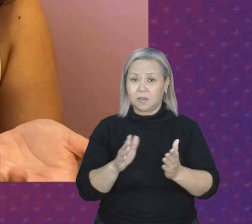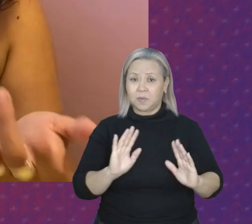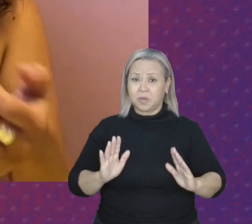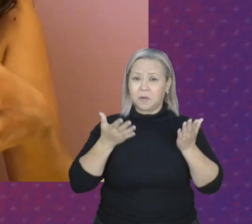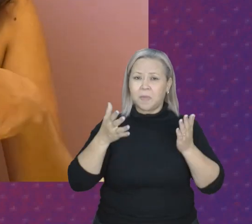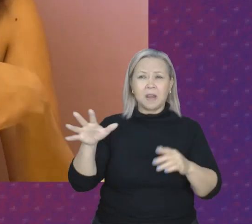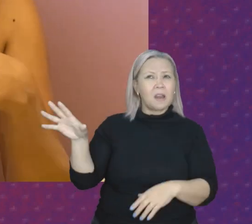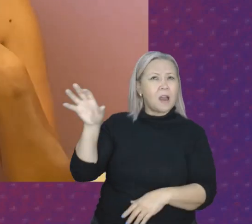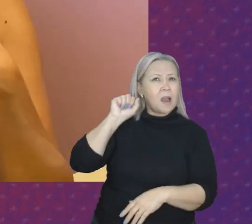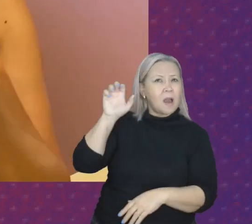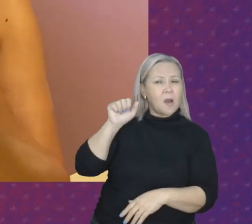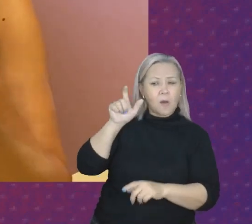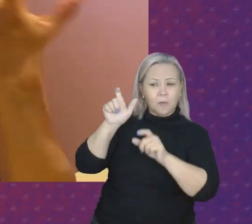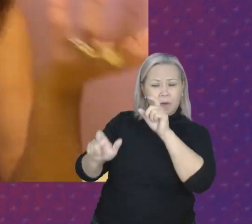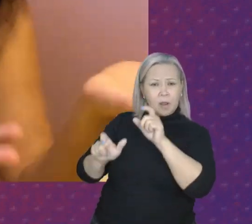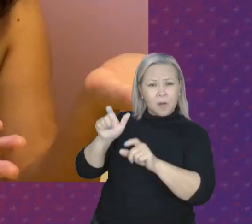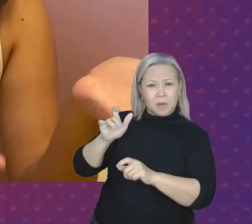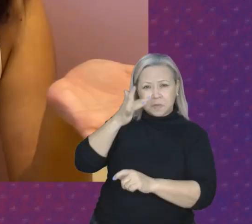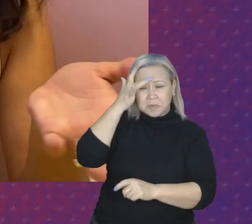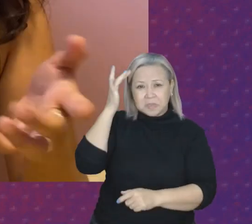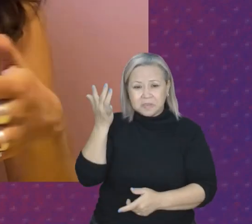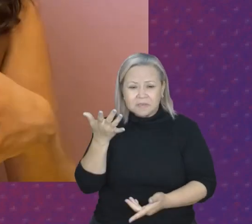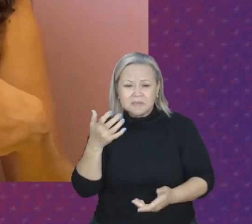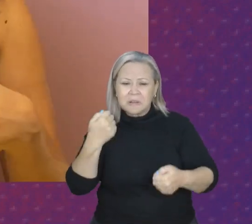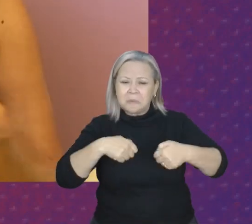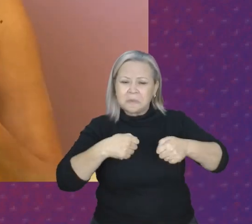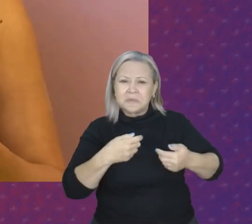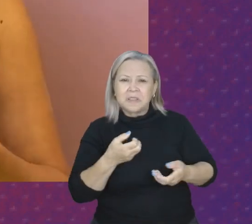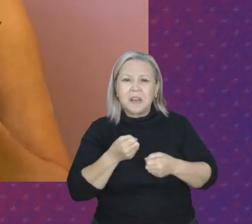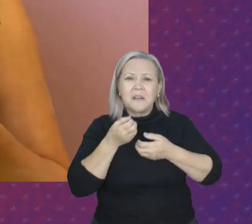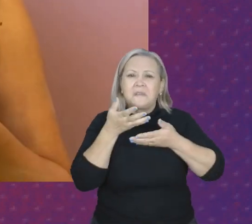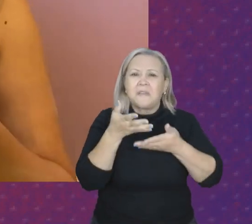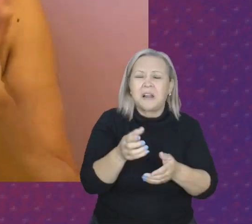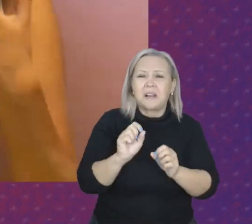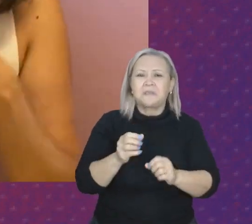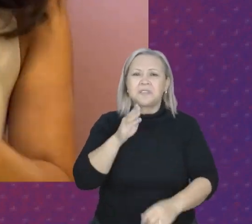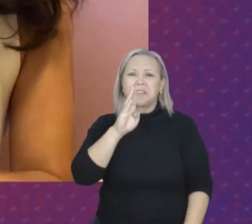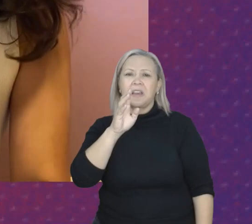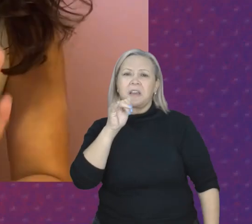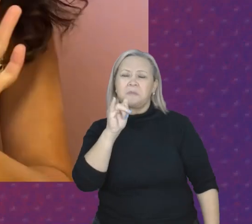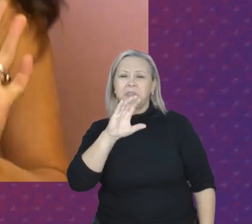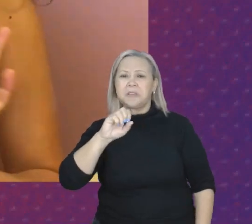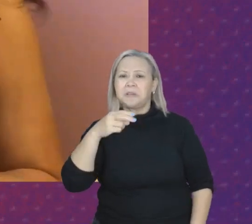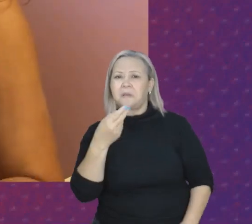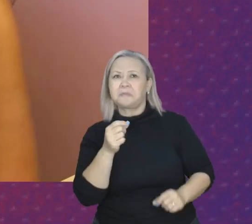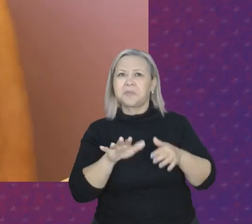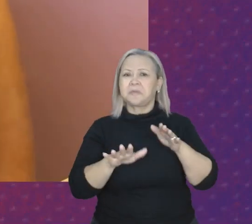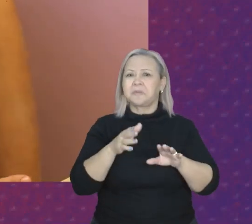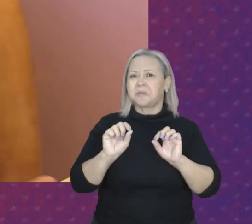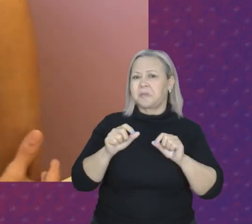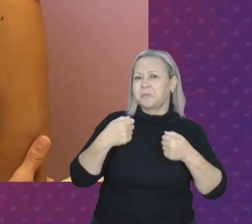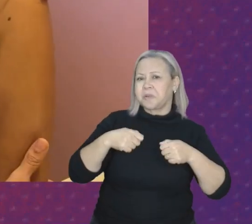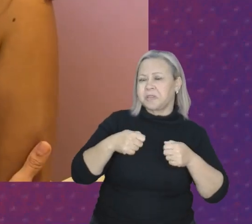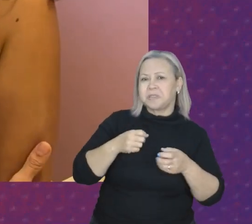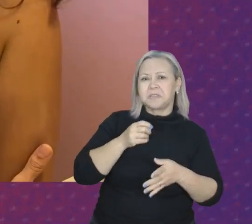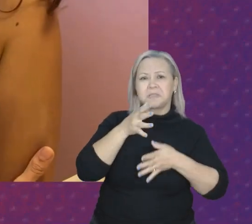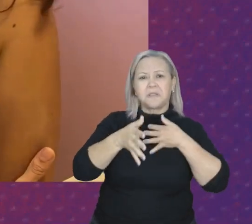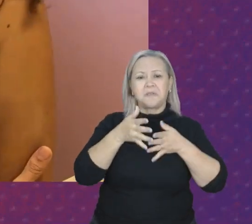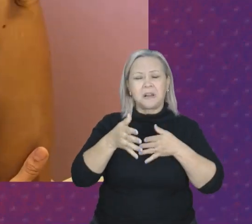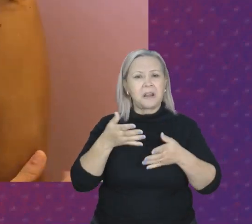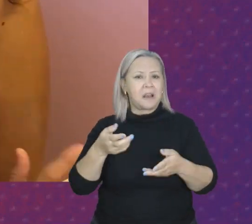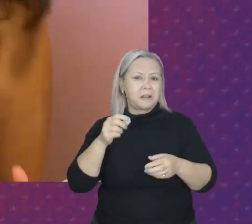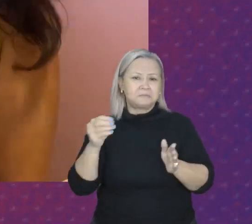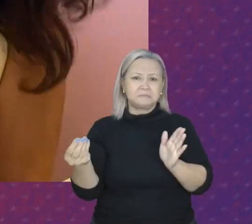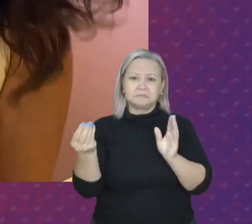ouvir de algumas pessoas dizendo: acho que você não precisava dizer por aí que é bissexual, acho que você talvez não precisasse colocar isso no seu